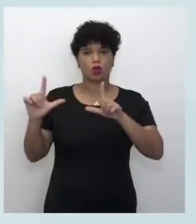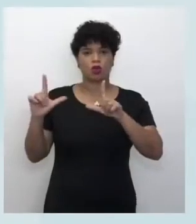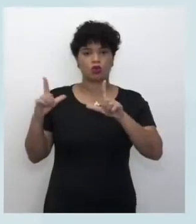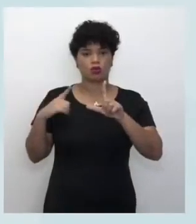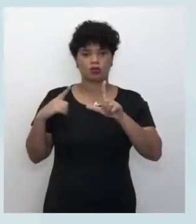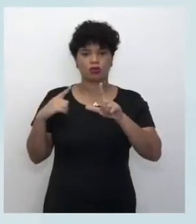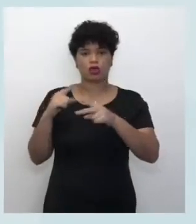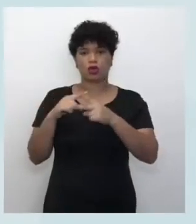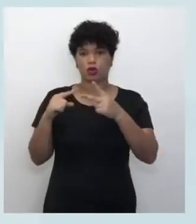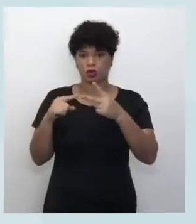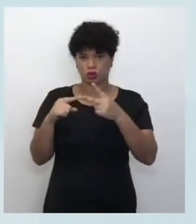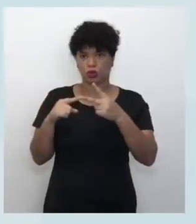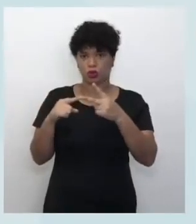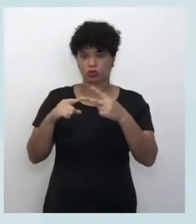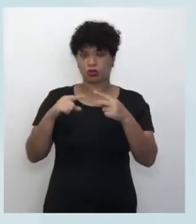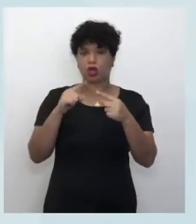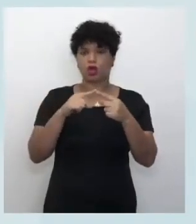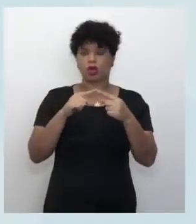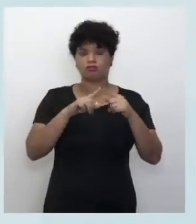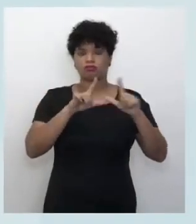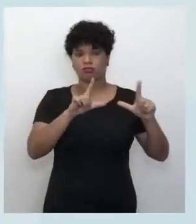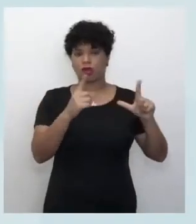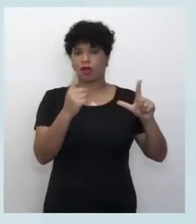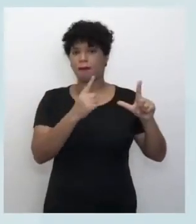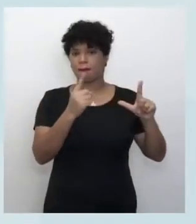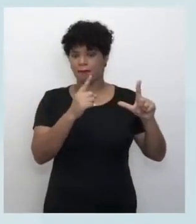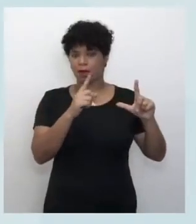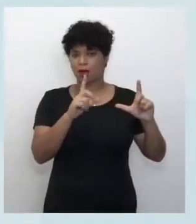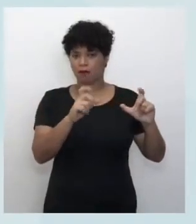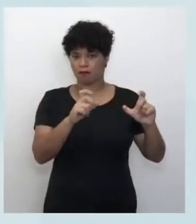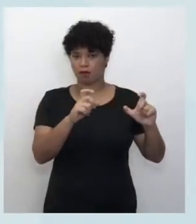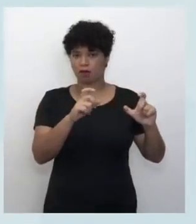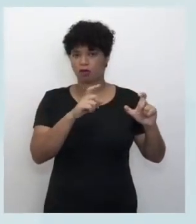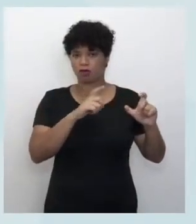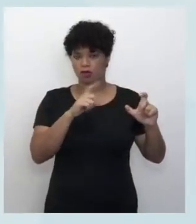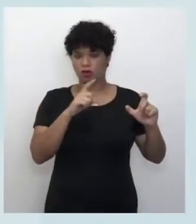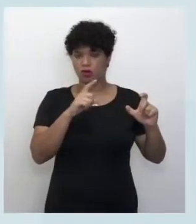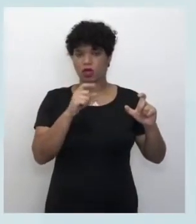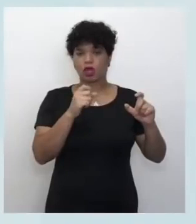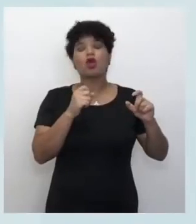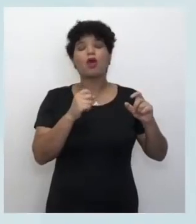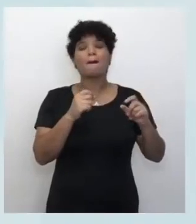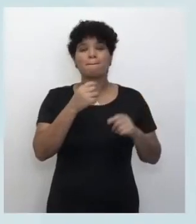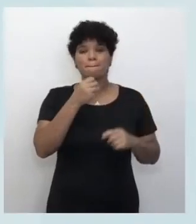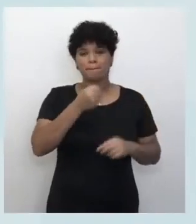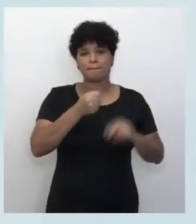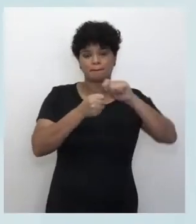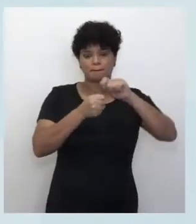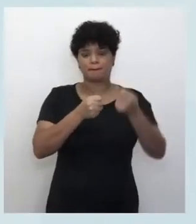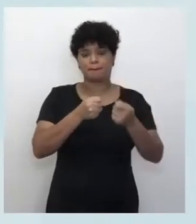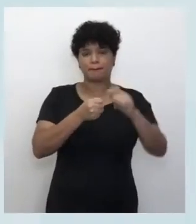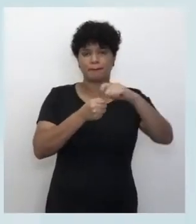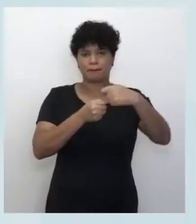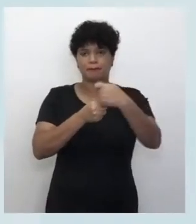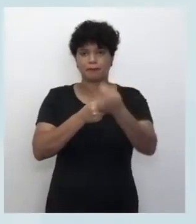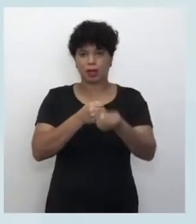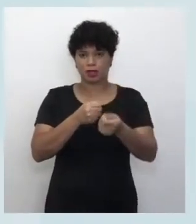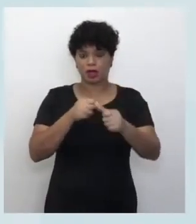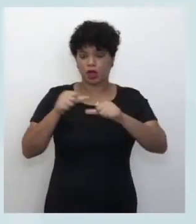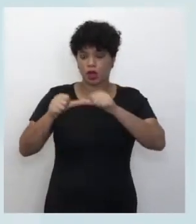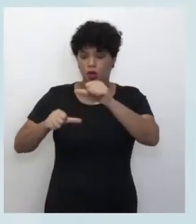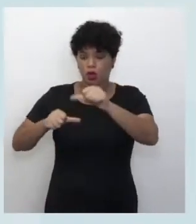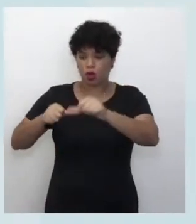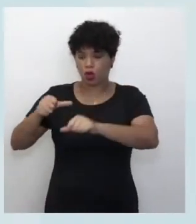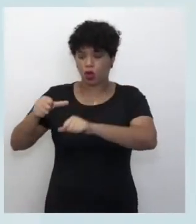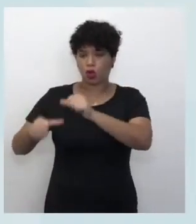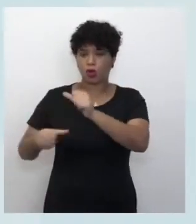aí um cacho de banana, ok? Portanto, a banana, conforme ela vai se desenvolvendo, vai ocorrendo a